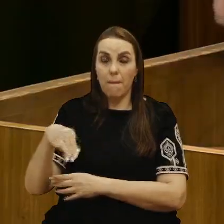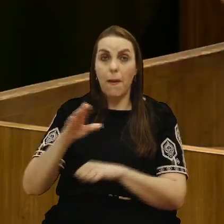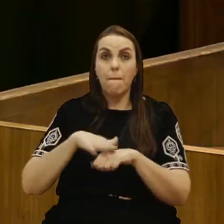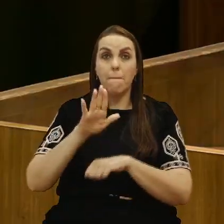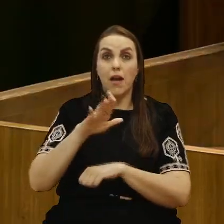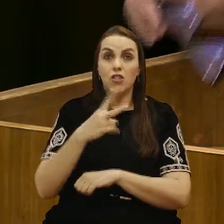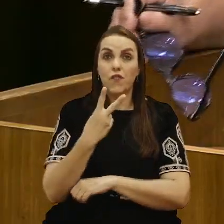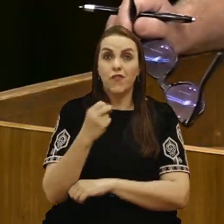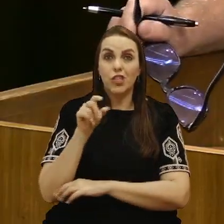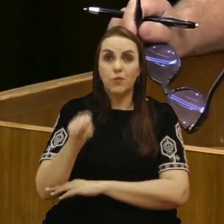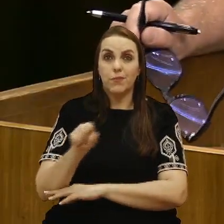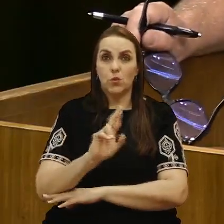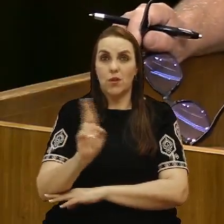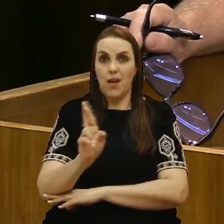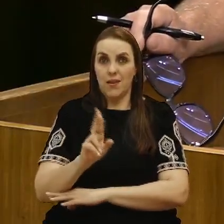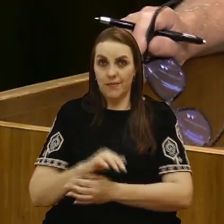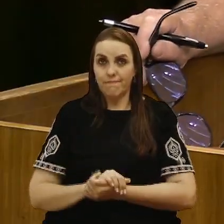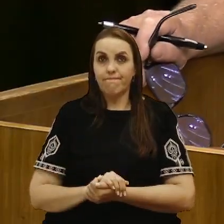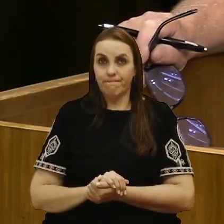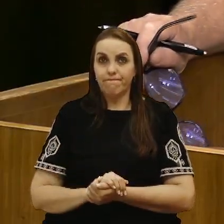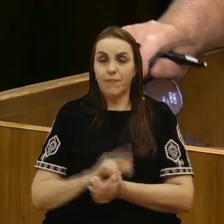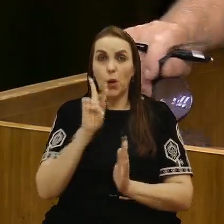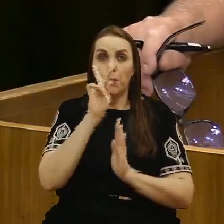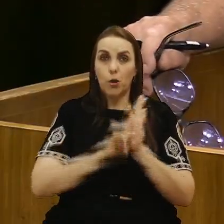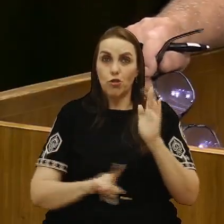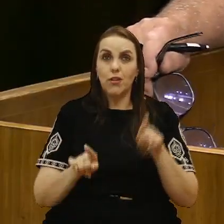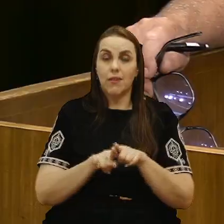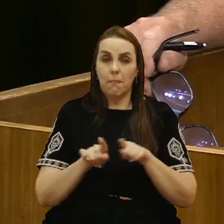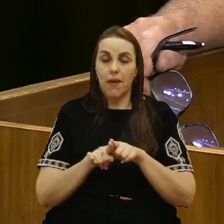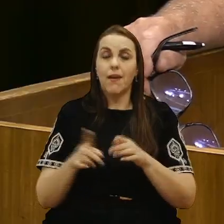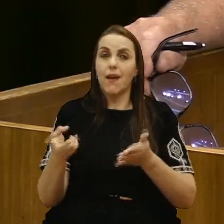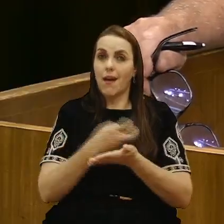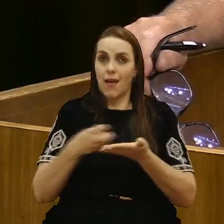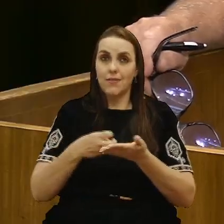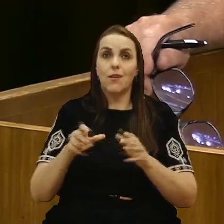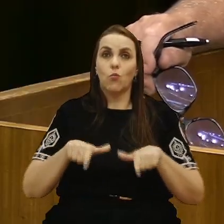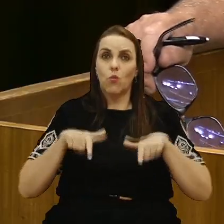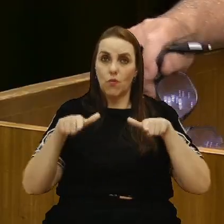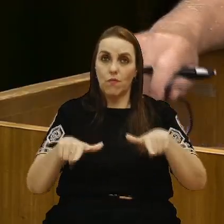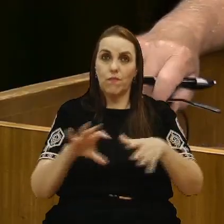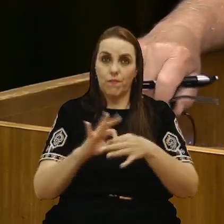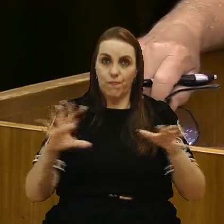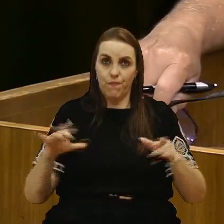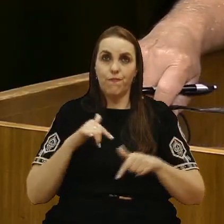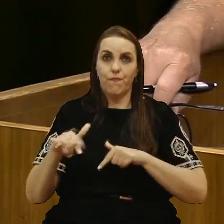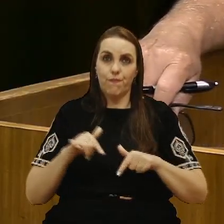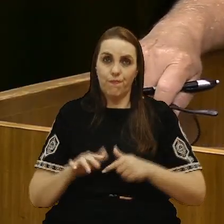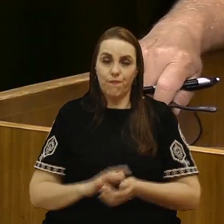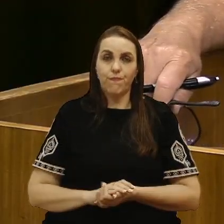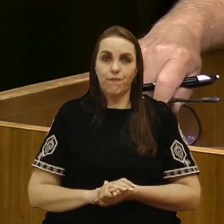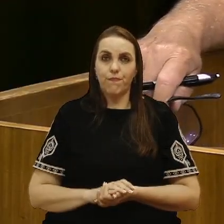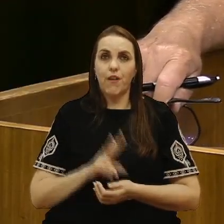a ideia, inclusive, está no projeto de nós caçarmos o alvará. Então, vai para o Fundo do Meio Ambiente,